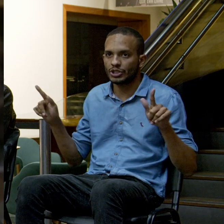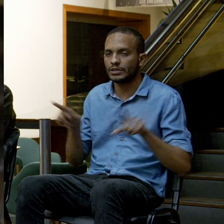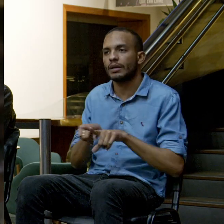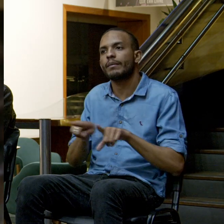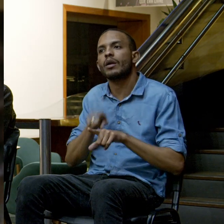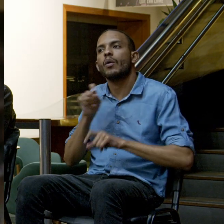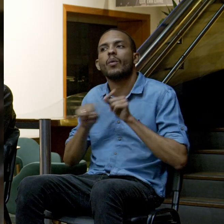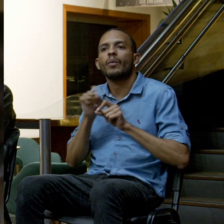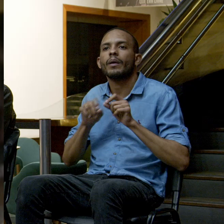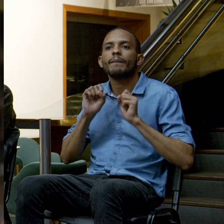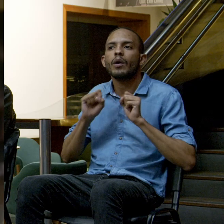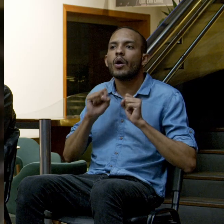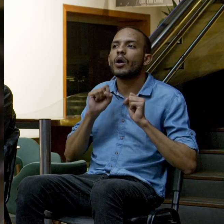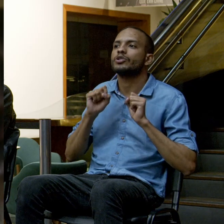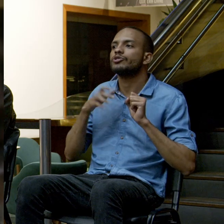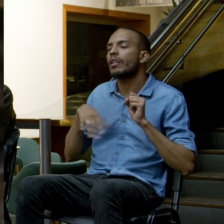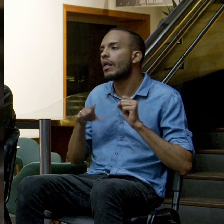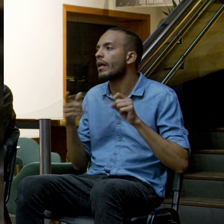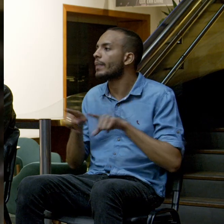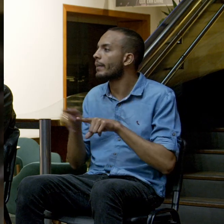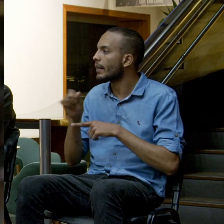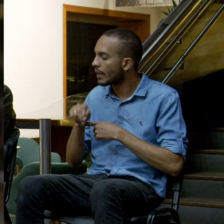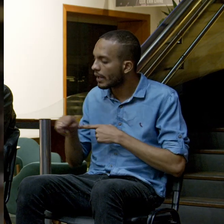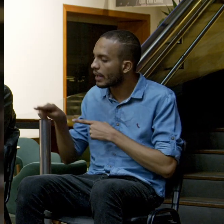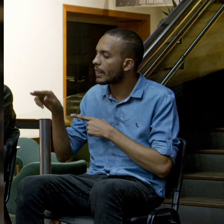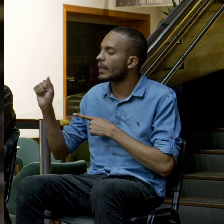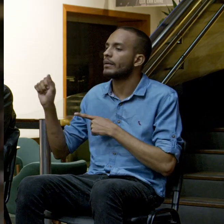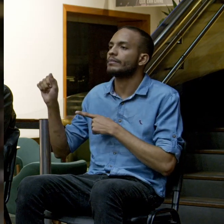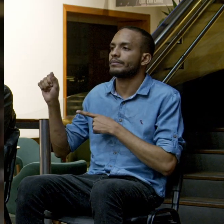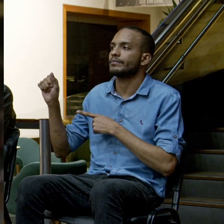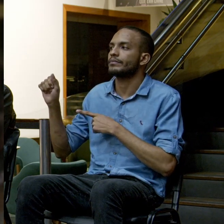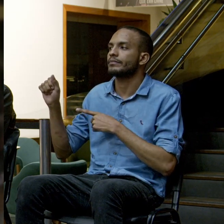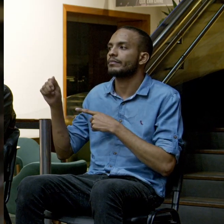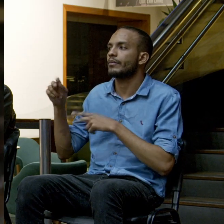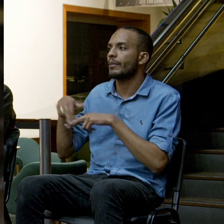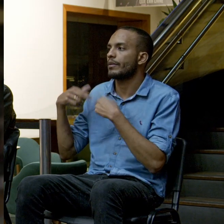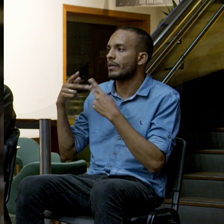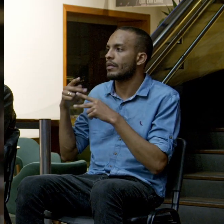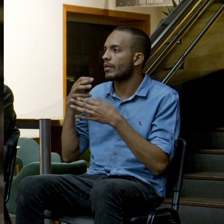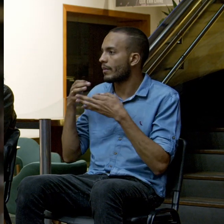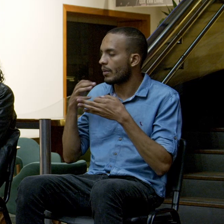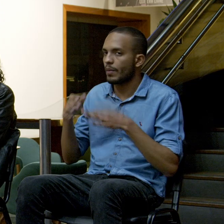o que se pode ouvir da Ana Maria a partir disso.